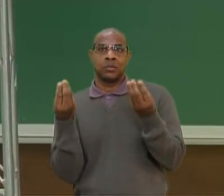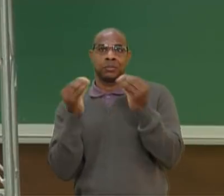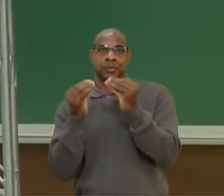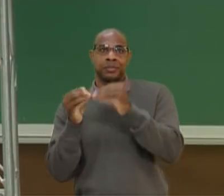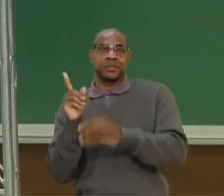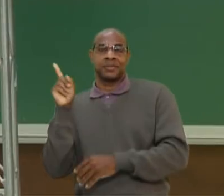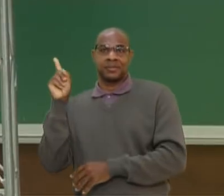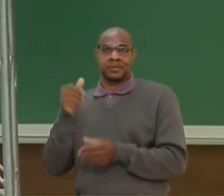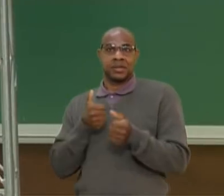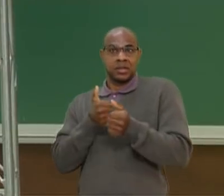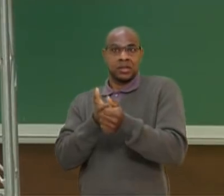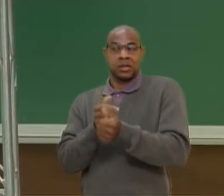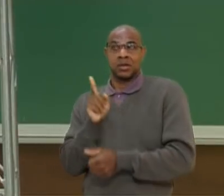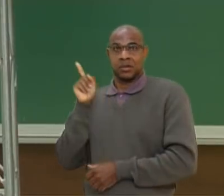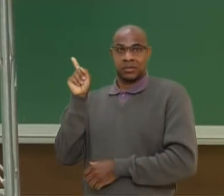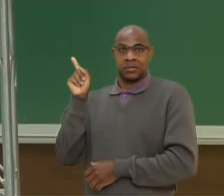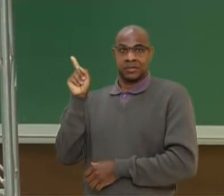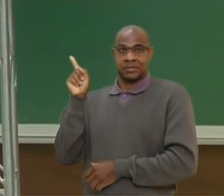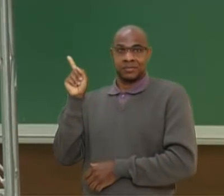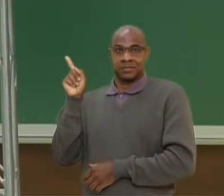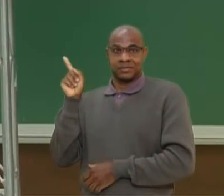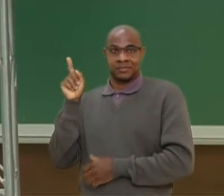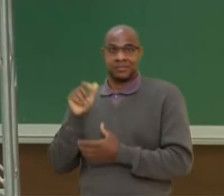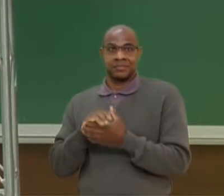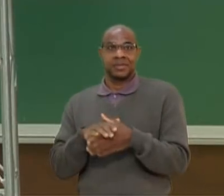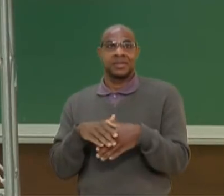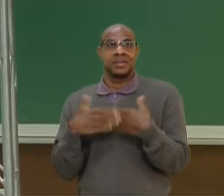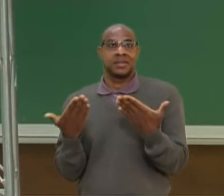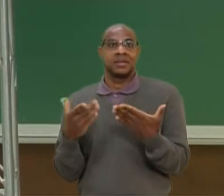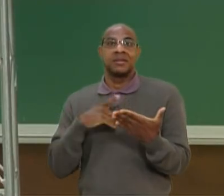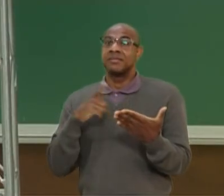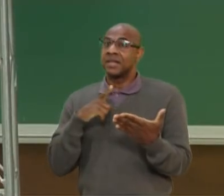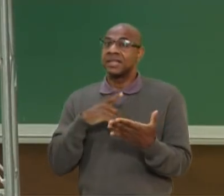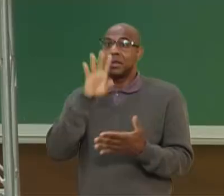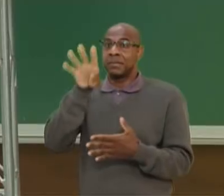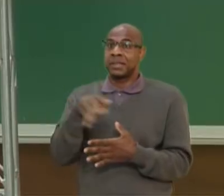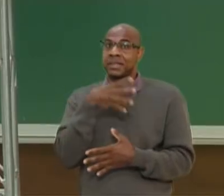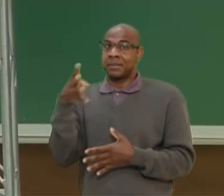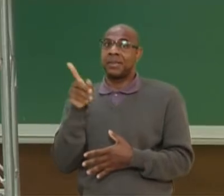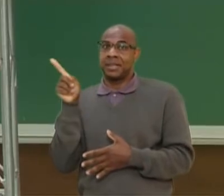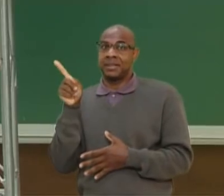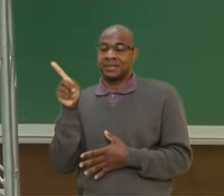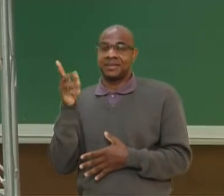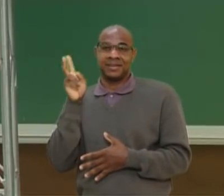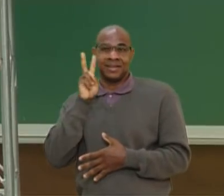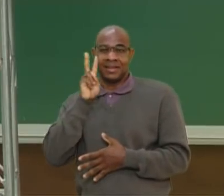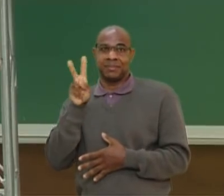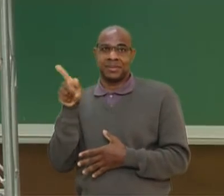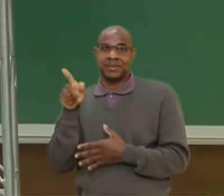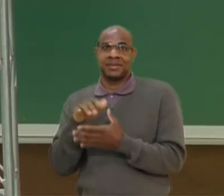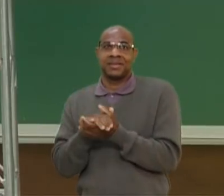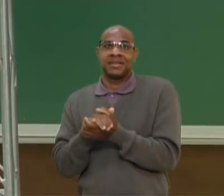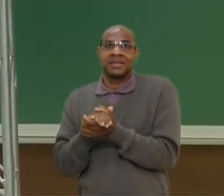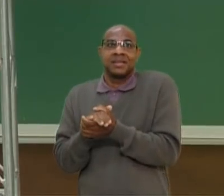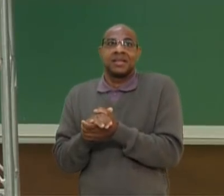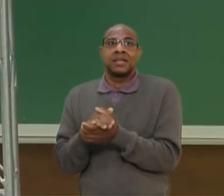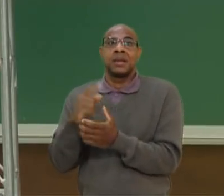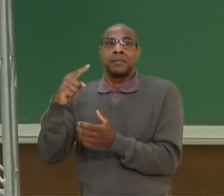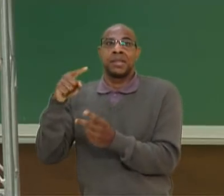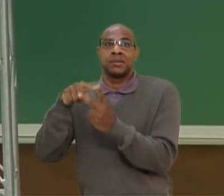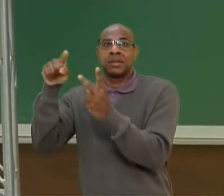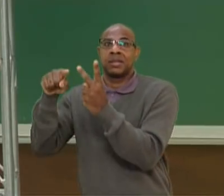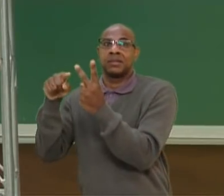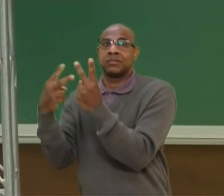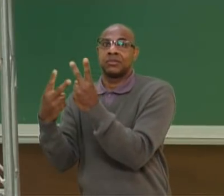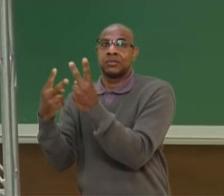2. Menos 2 raiz de 2 sobre 2, lá naquela tabelinha inicial, é o 45, o π sobre 4. Então, aonde que a